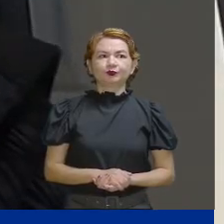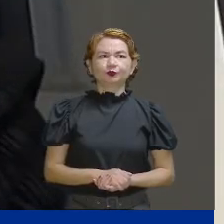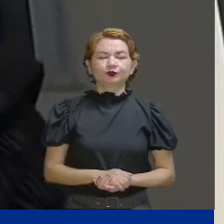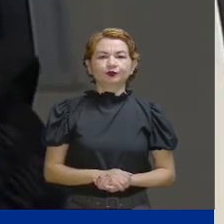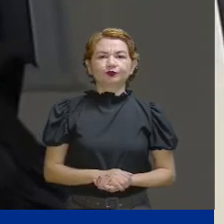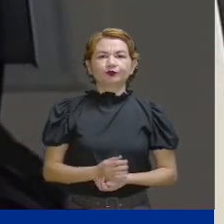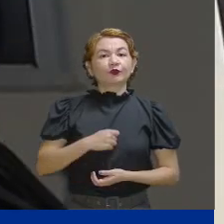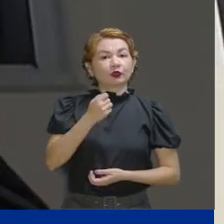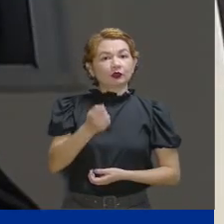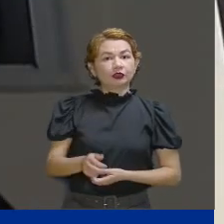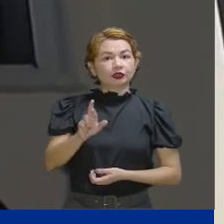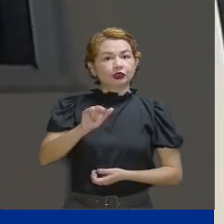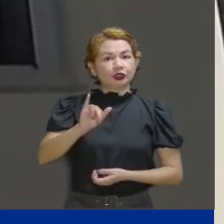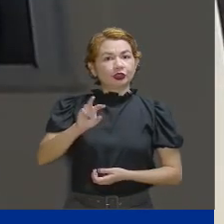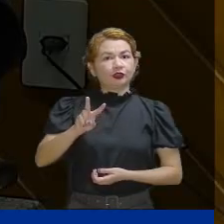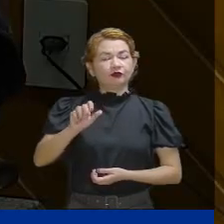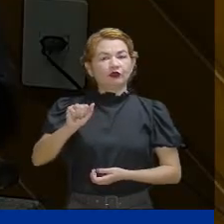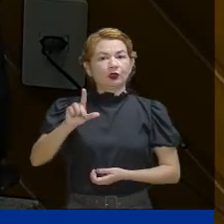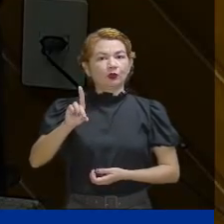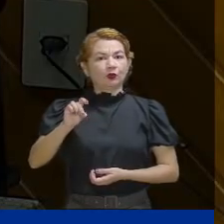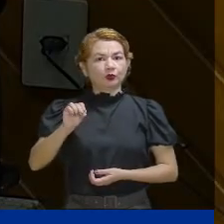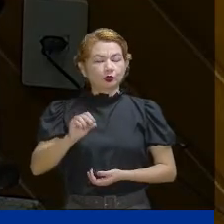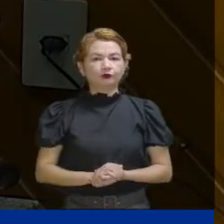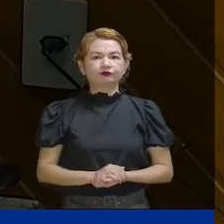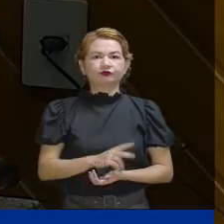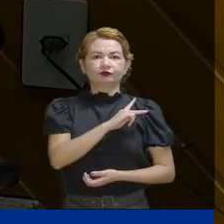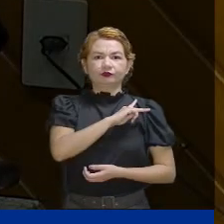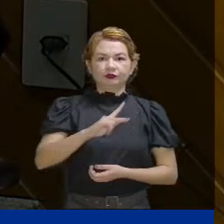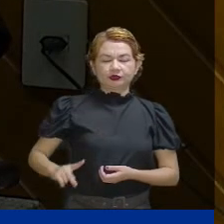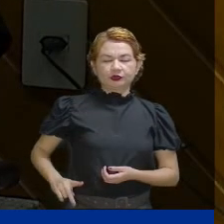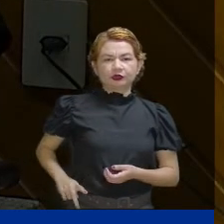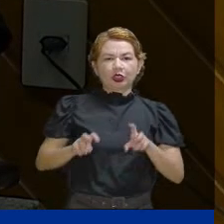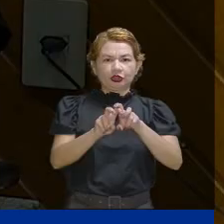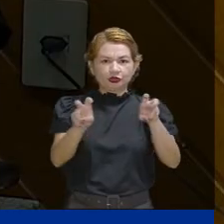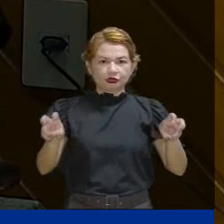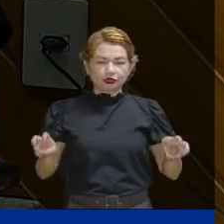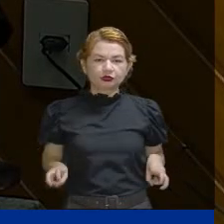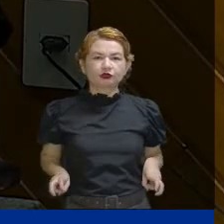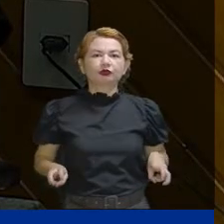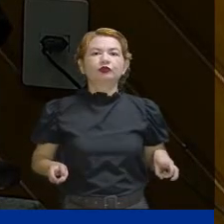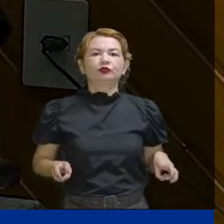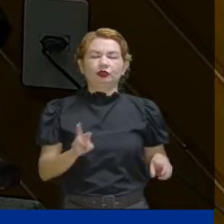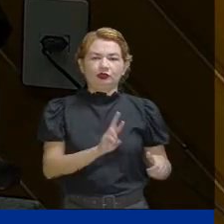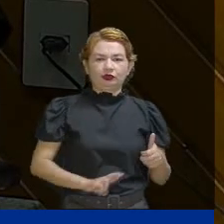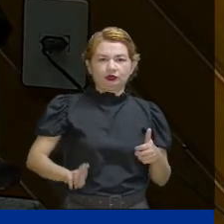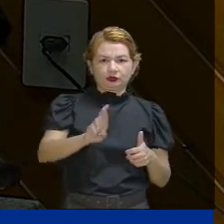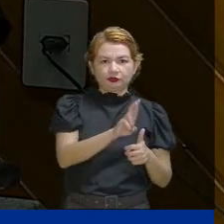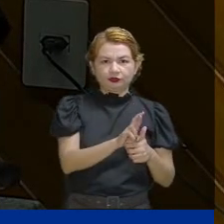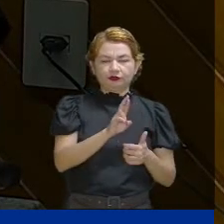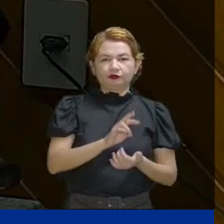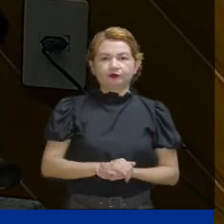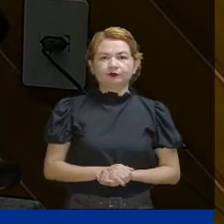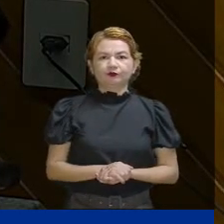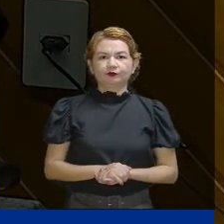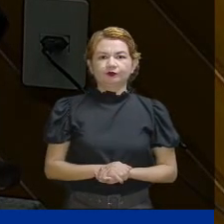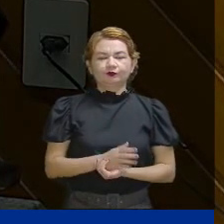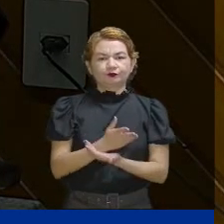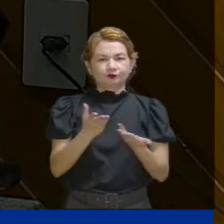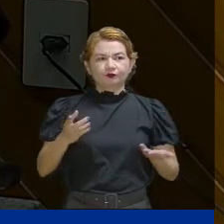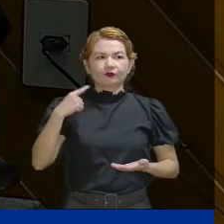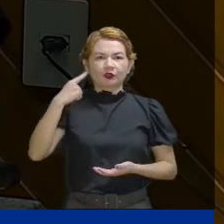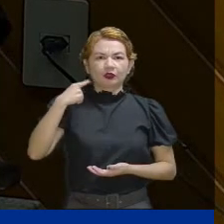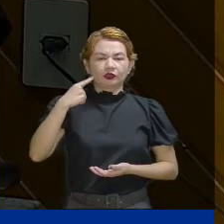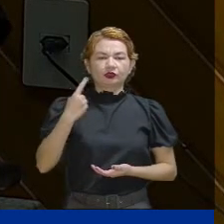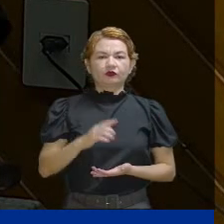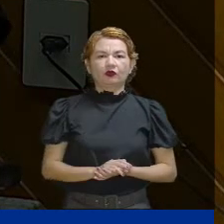Feito com voto da juiz Rivaldo Valente. Presidente, eminentes pares. Foco no juiz Rivaldo Valente. Os